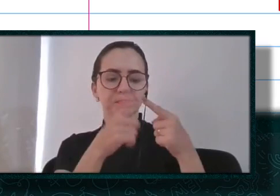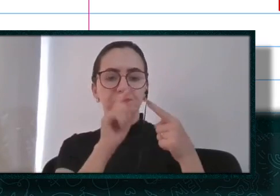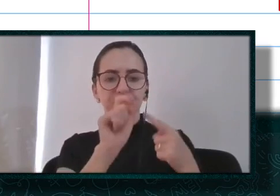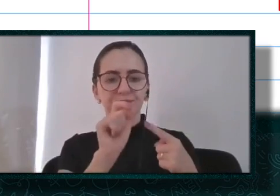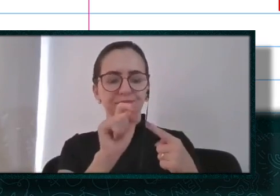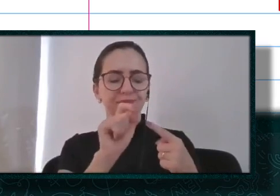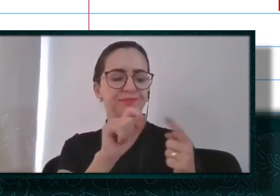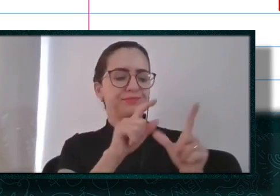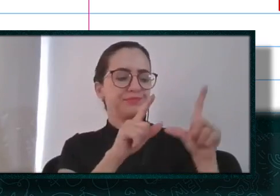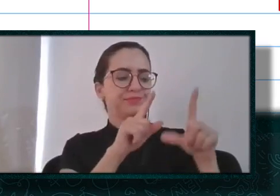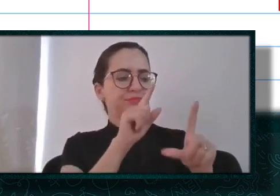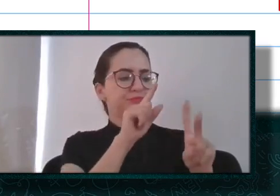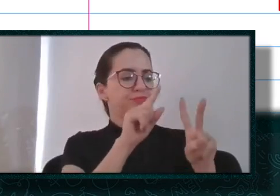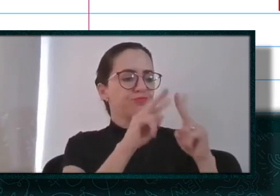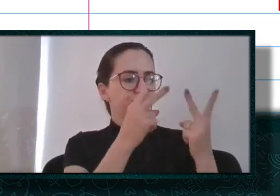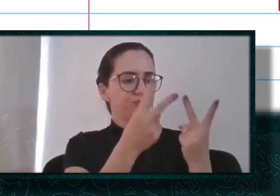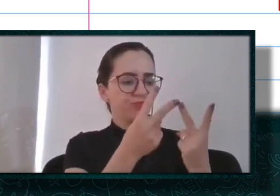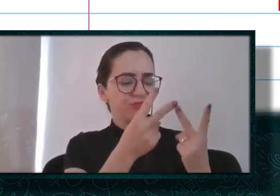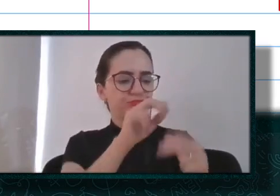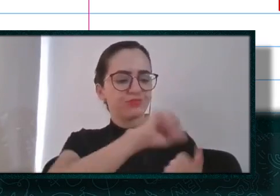litros.